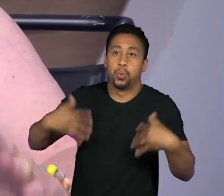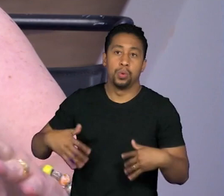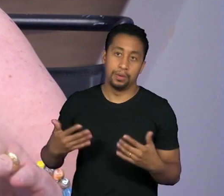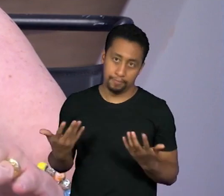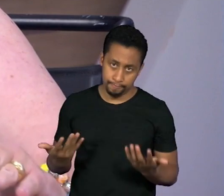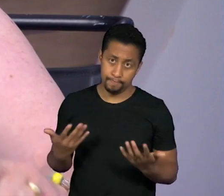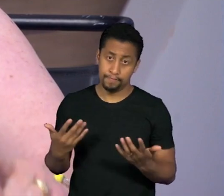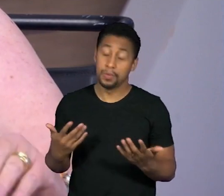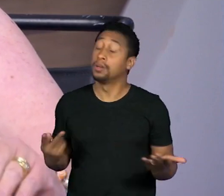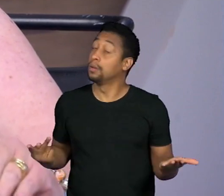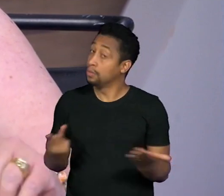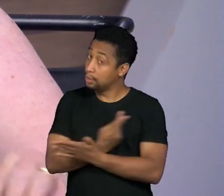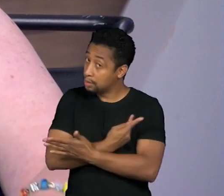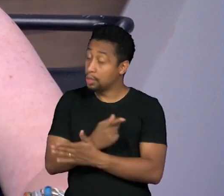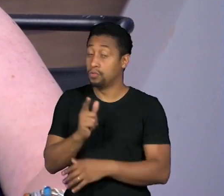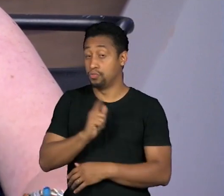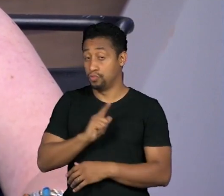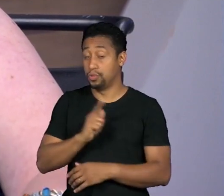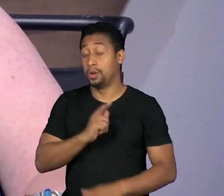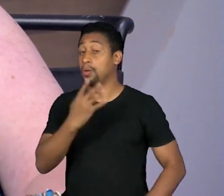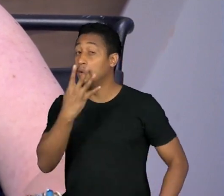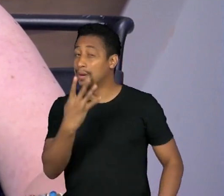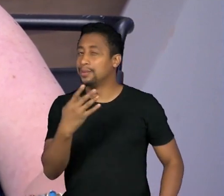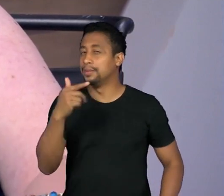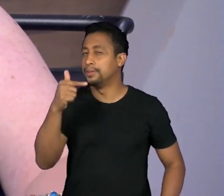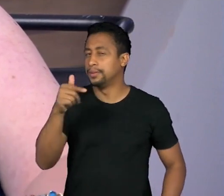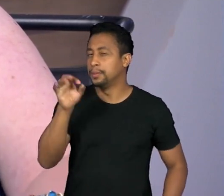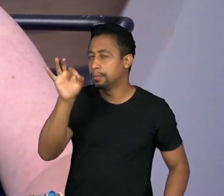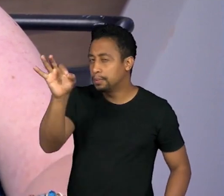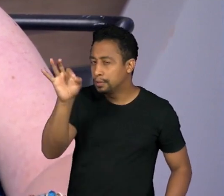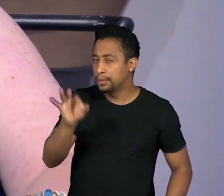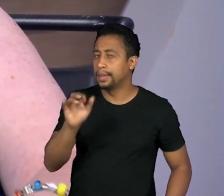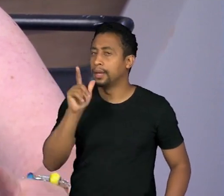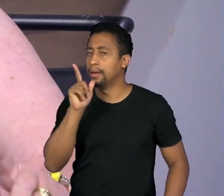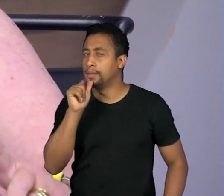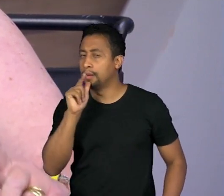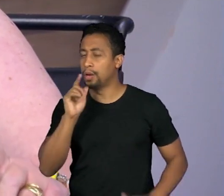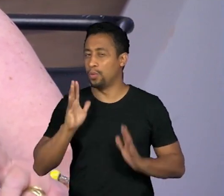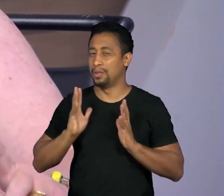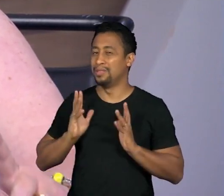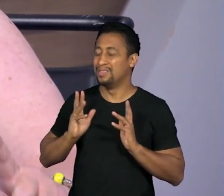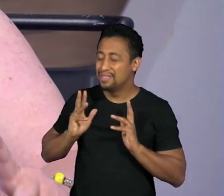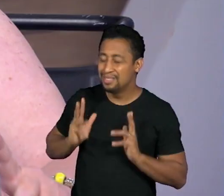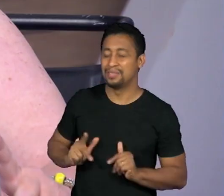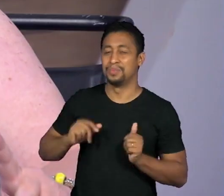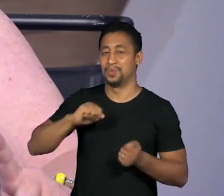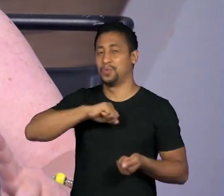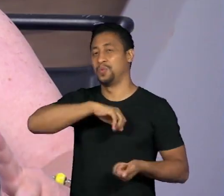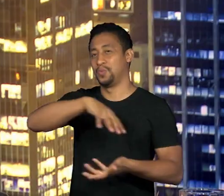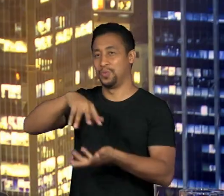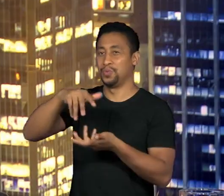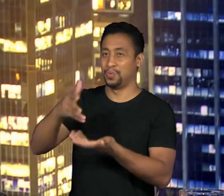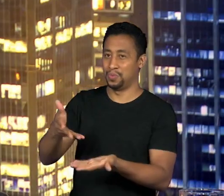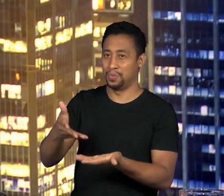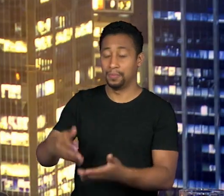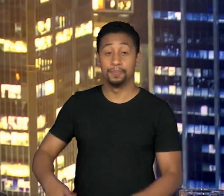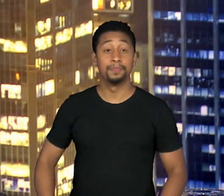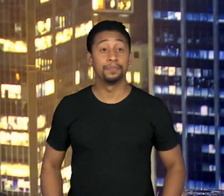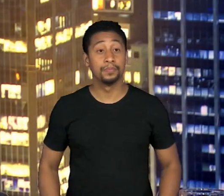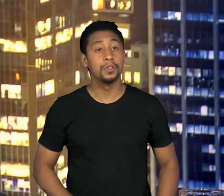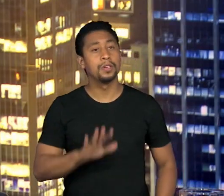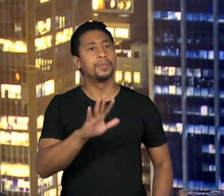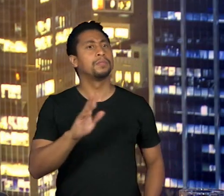só detínhamos 47% da água potável no mundo. Agora, quando as crises